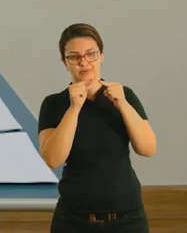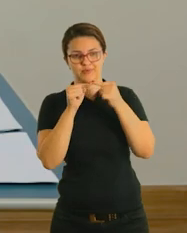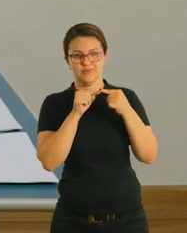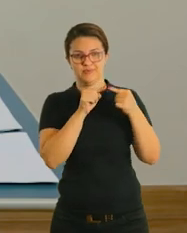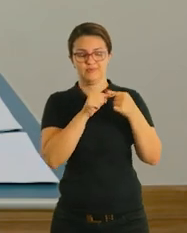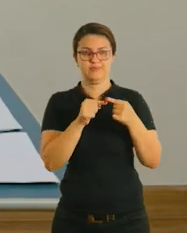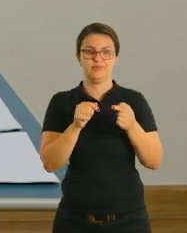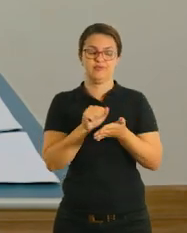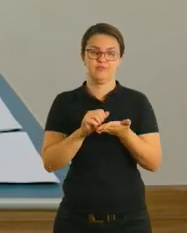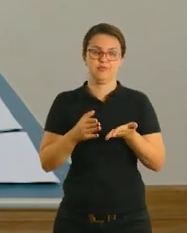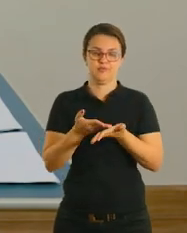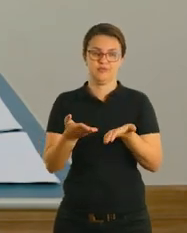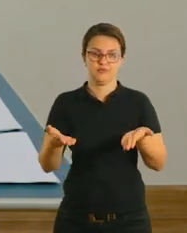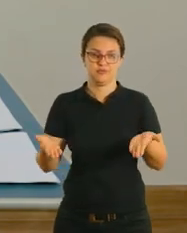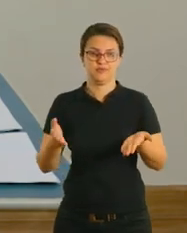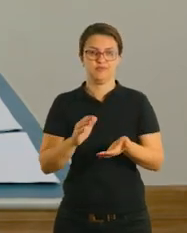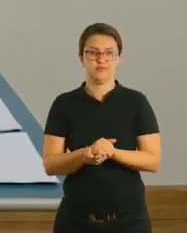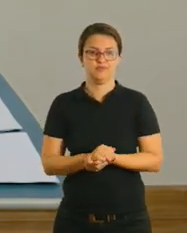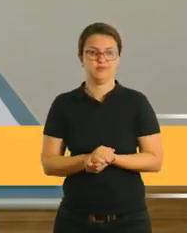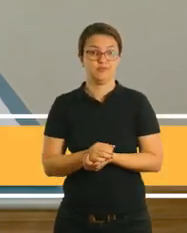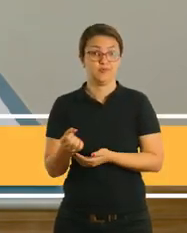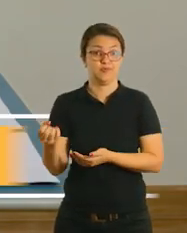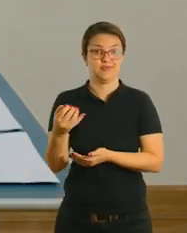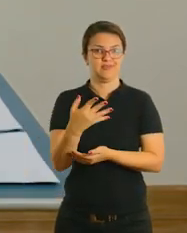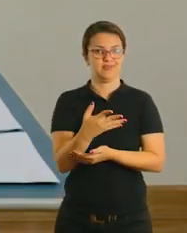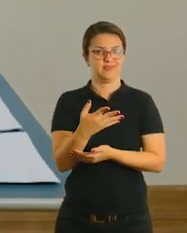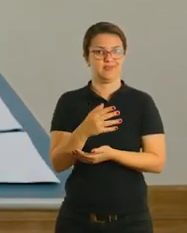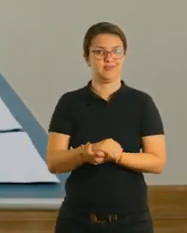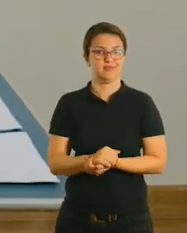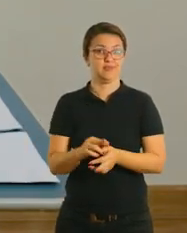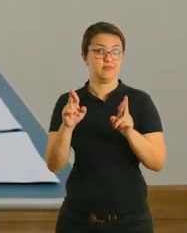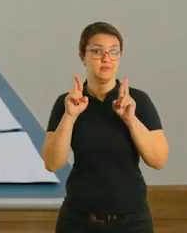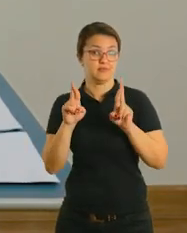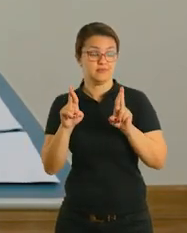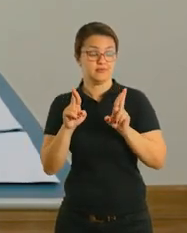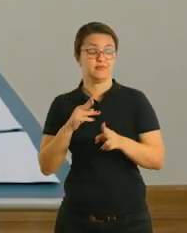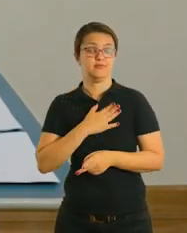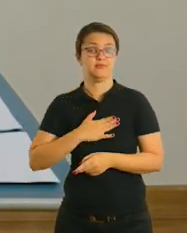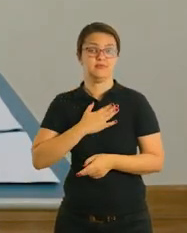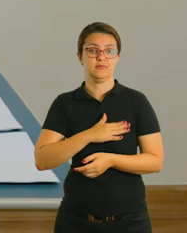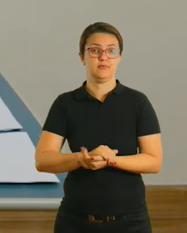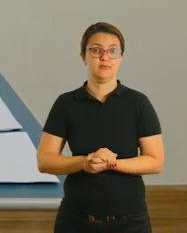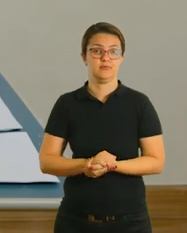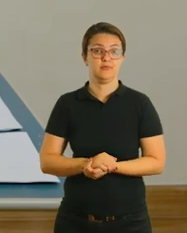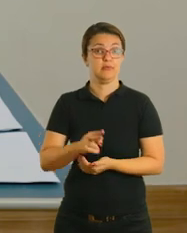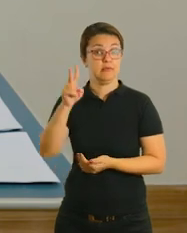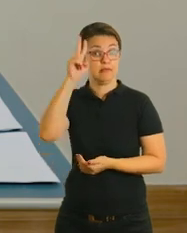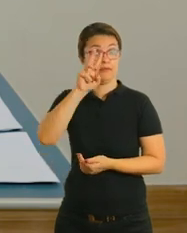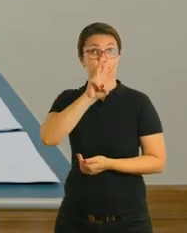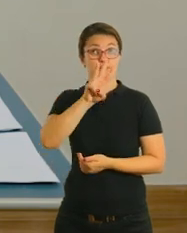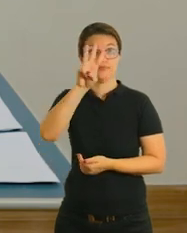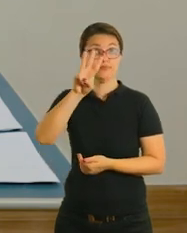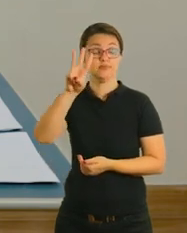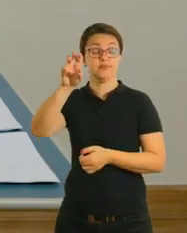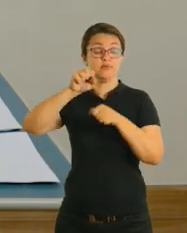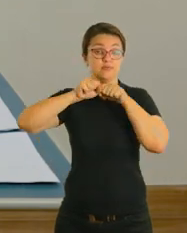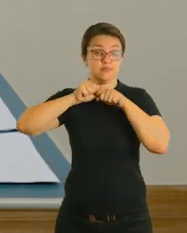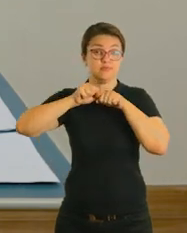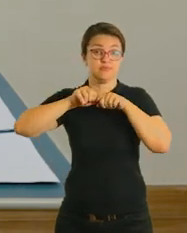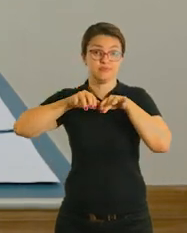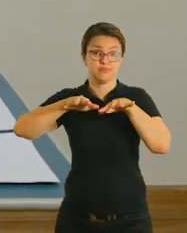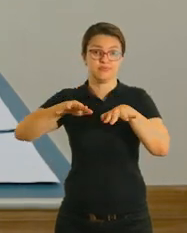Bom, a aula de hoje foi essa, recheada de novidades, Espero que tenham gostado. Não